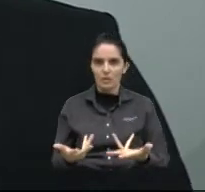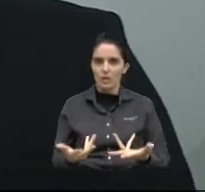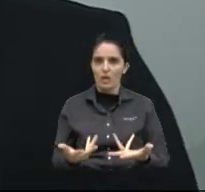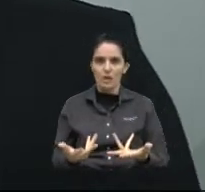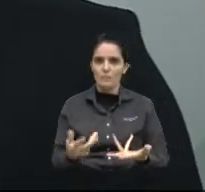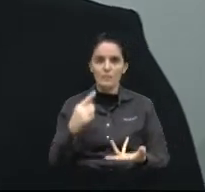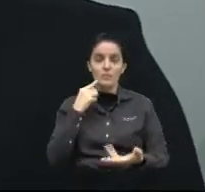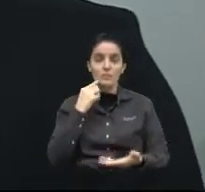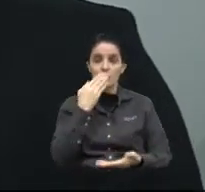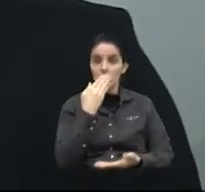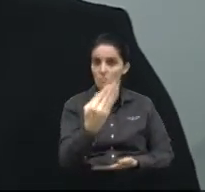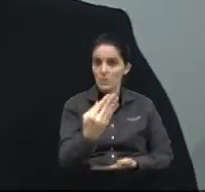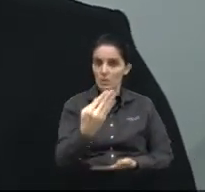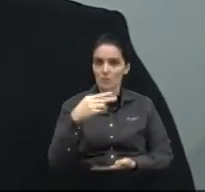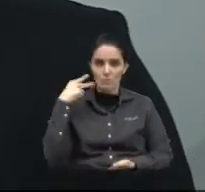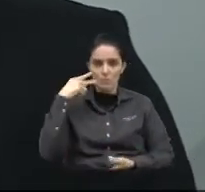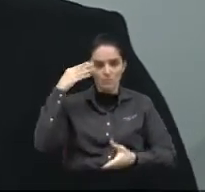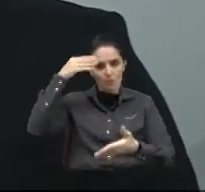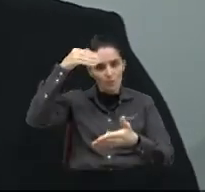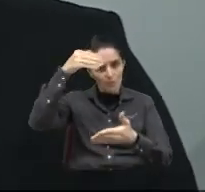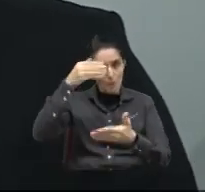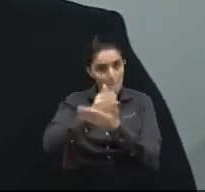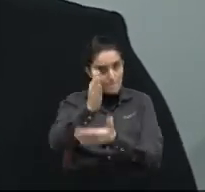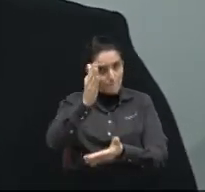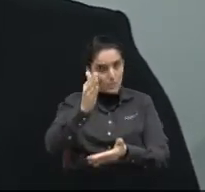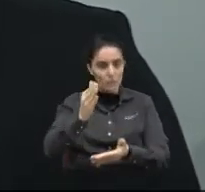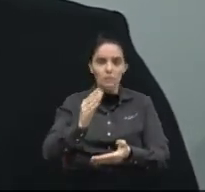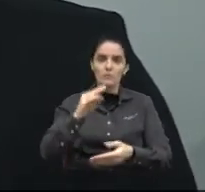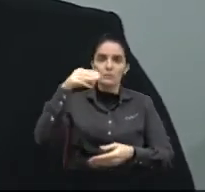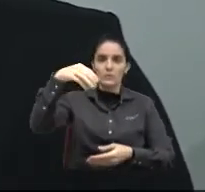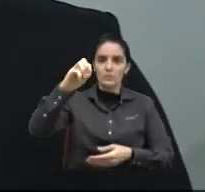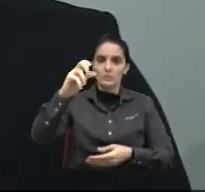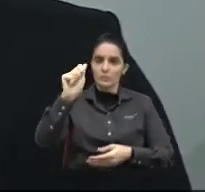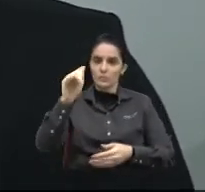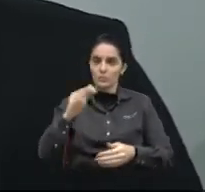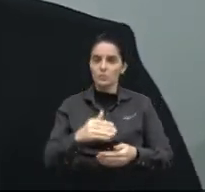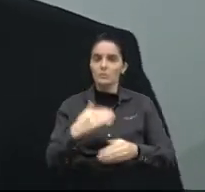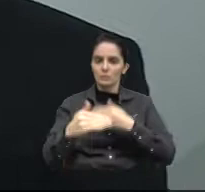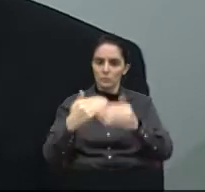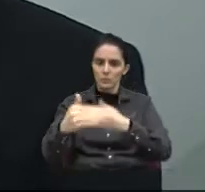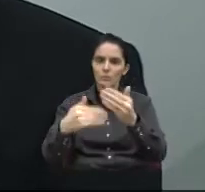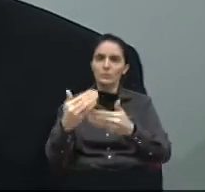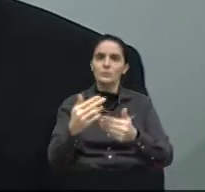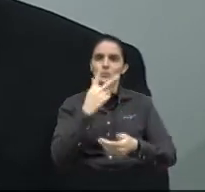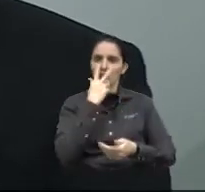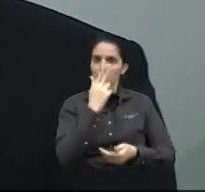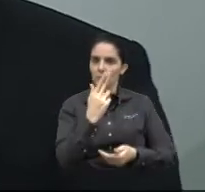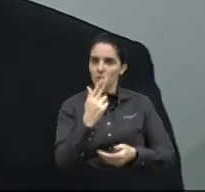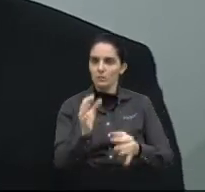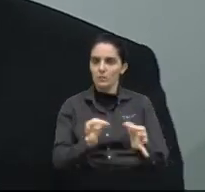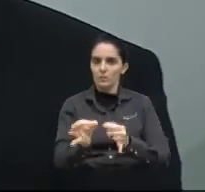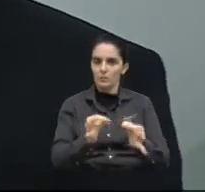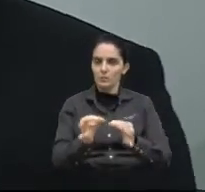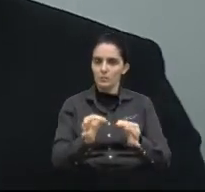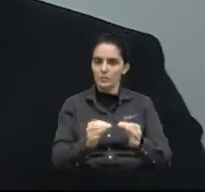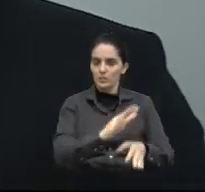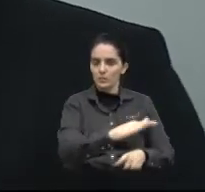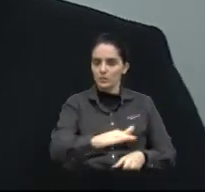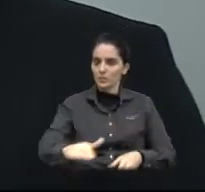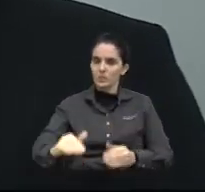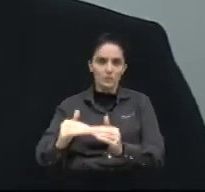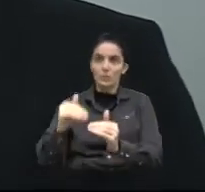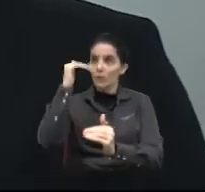vocês que aprove essa moção que nós levamos à frente e peço também o parecer desse projeto criança não é um adulto já foi dado favorável